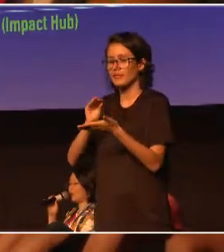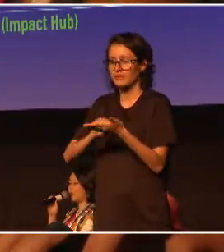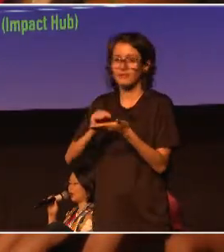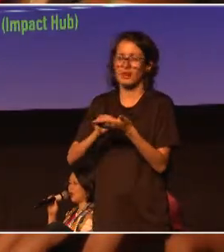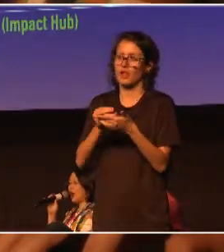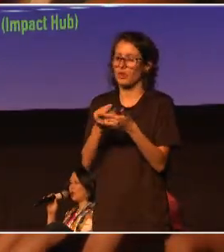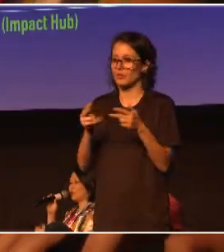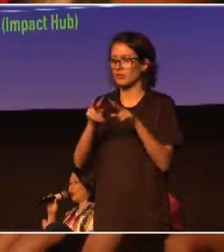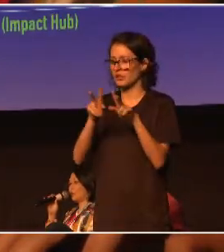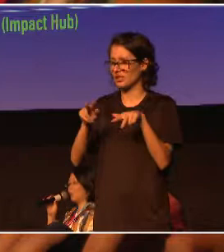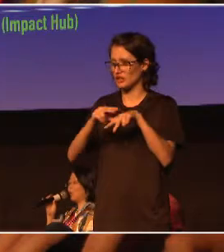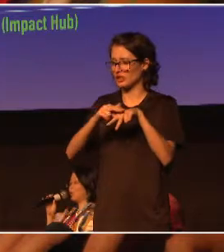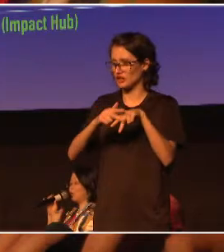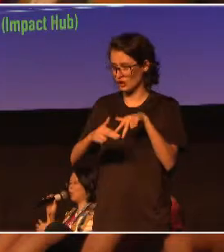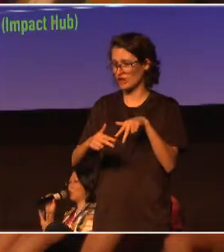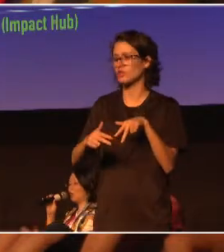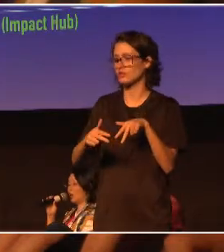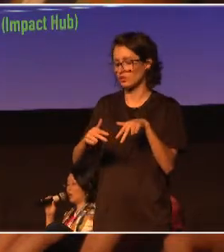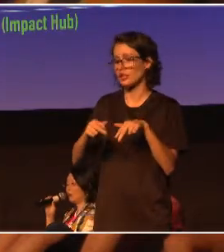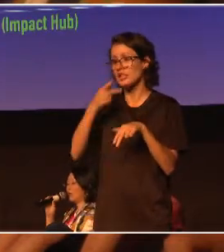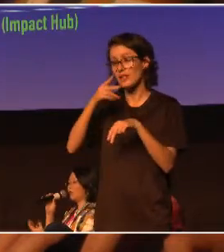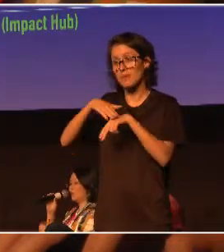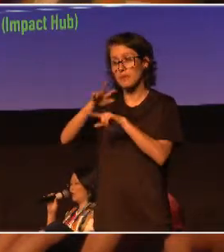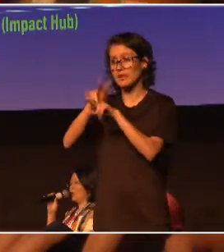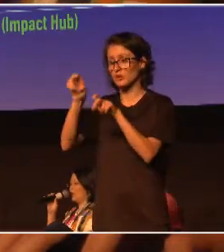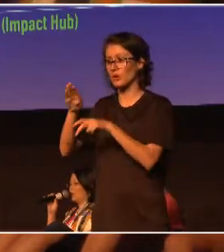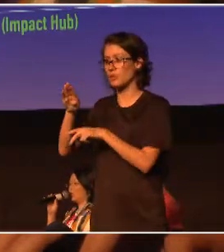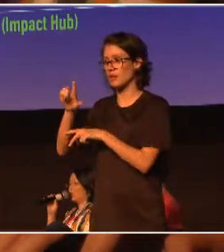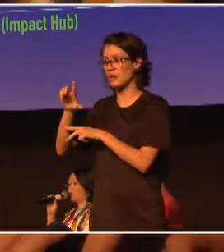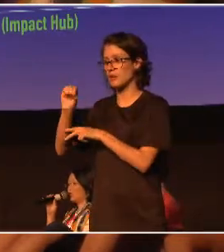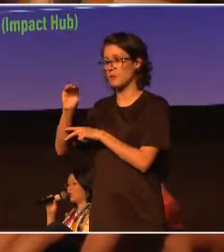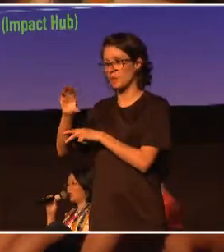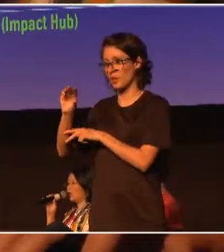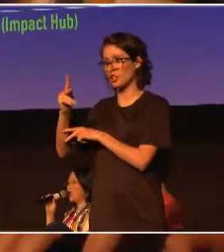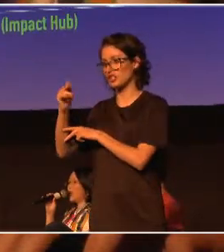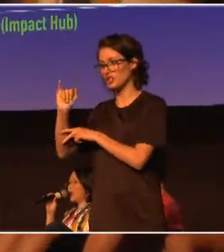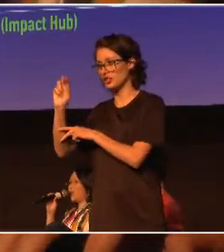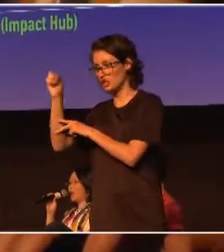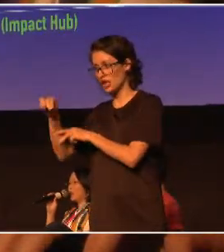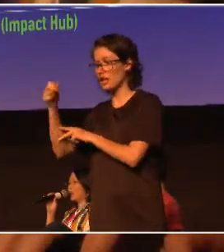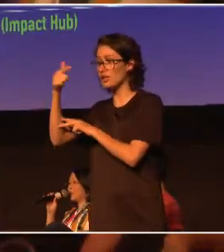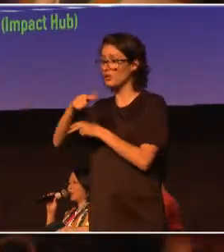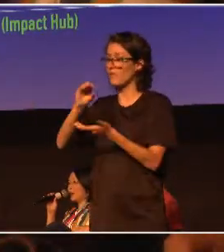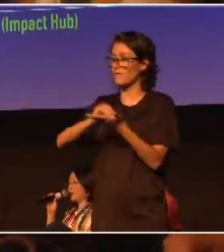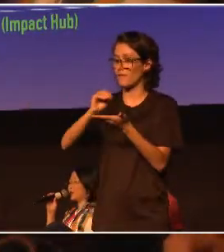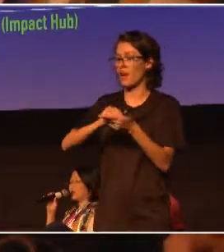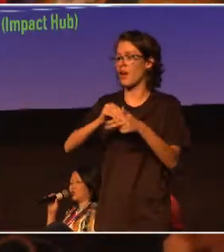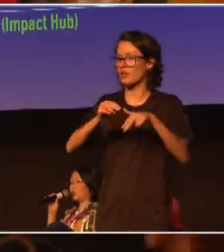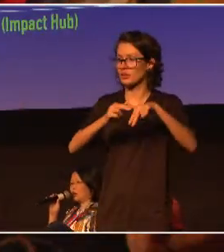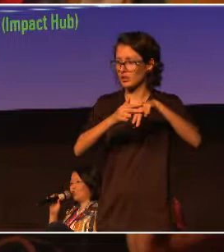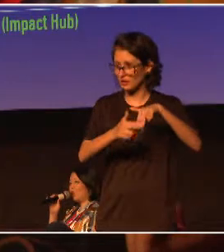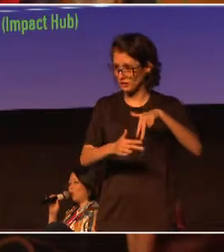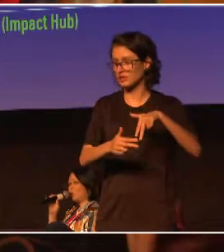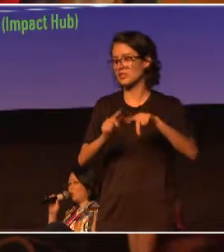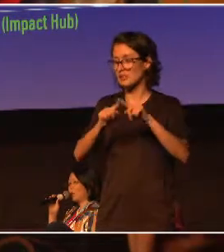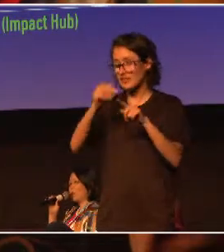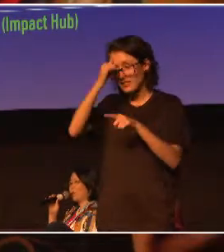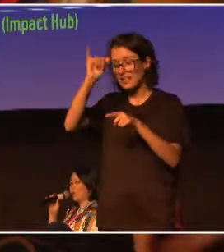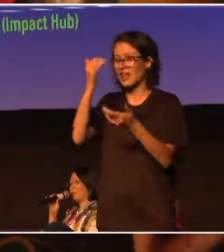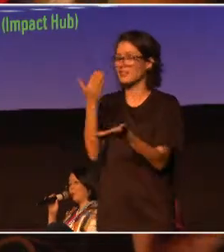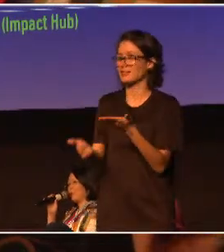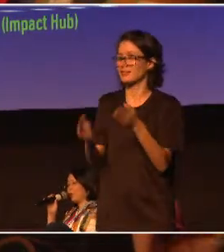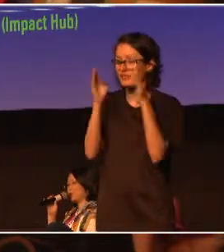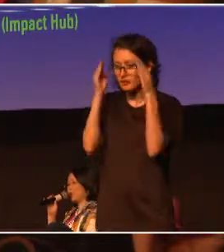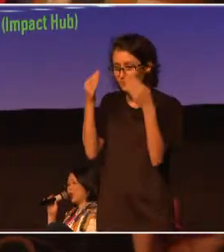e tudo mais. A gente fala muito mais de blockchain do que de pauta de gênero, mas para a gente não perder o foco, que